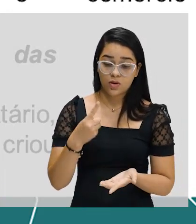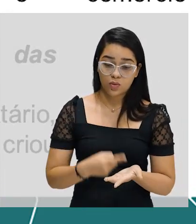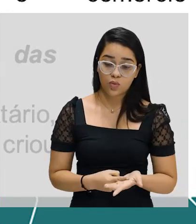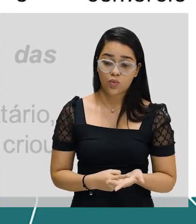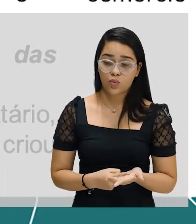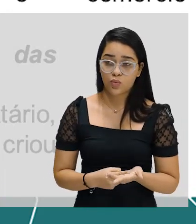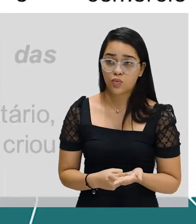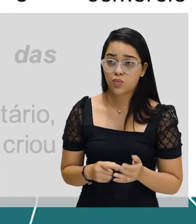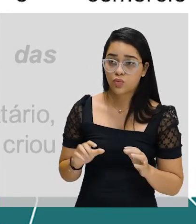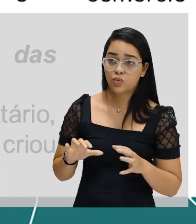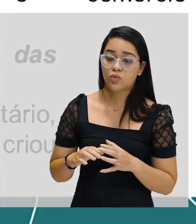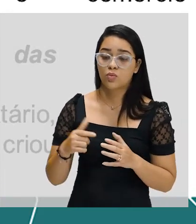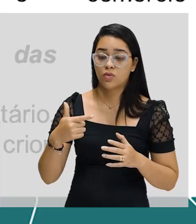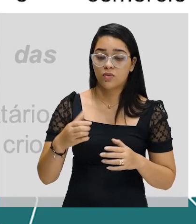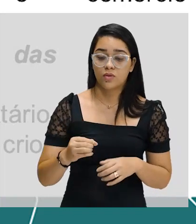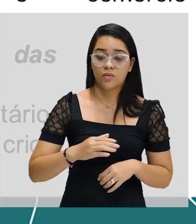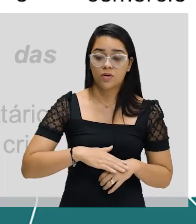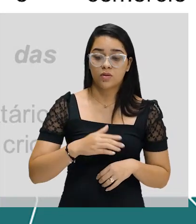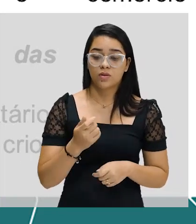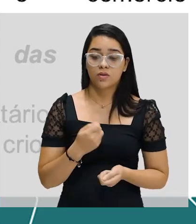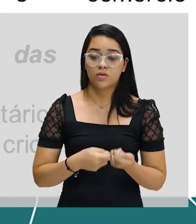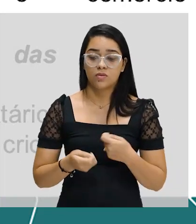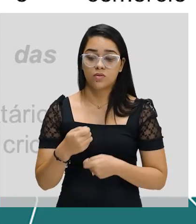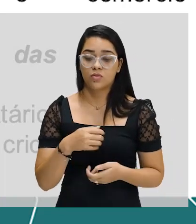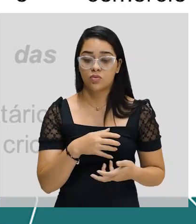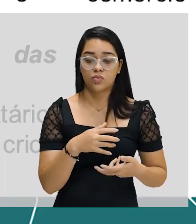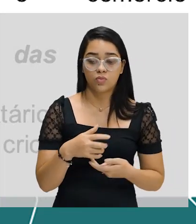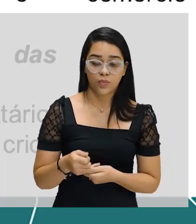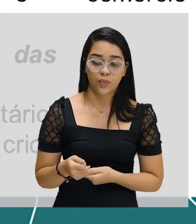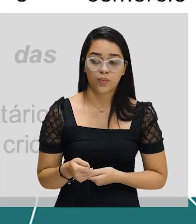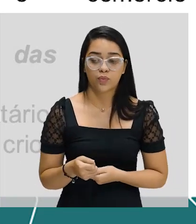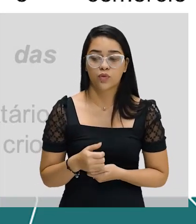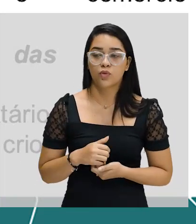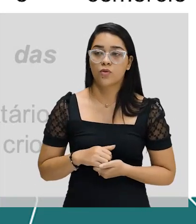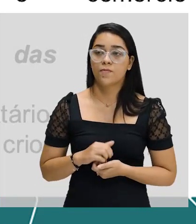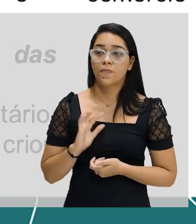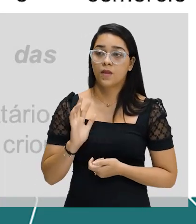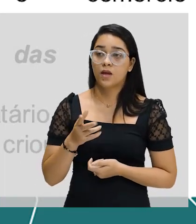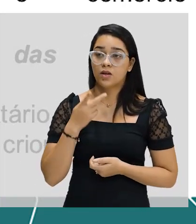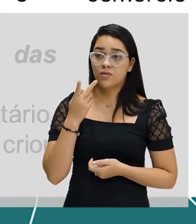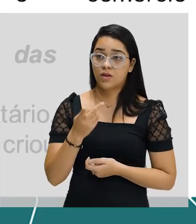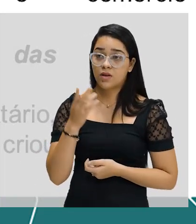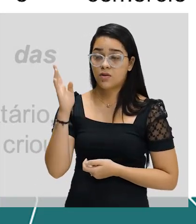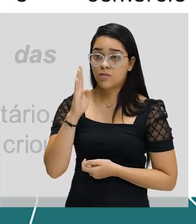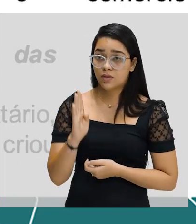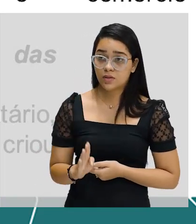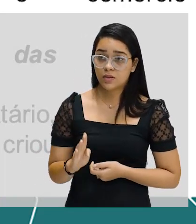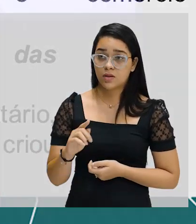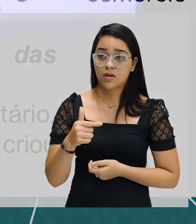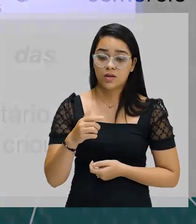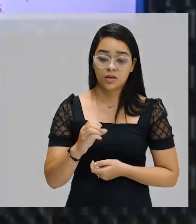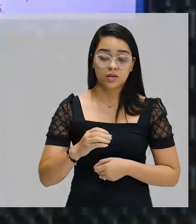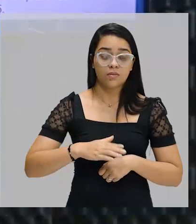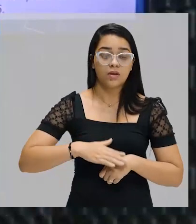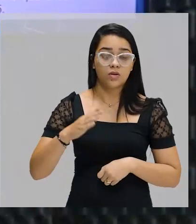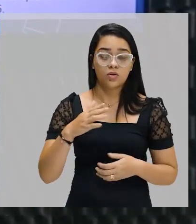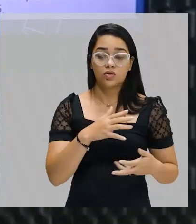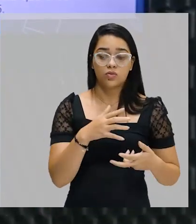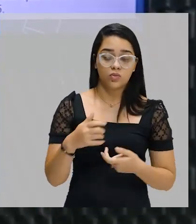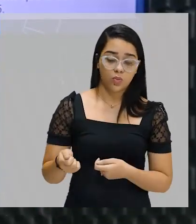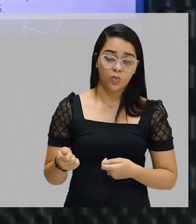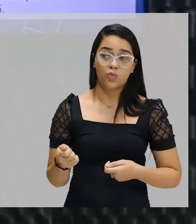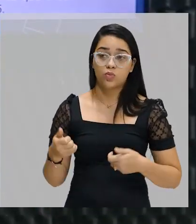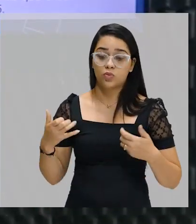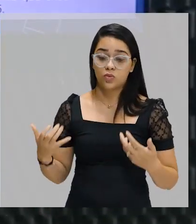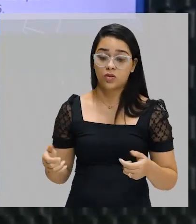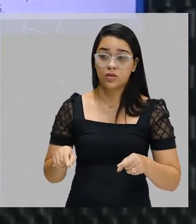tá certo, formado pelas 20 maiores economias do mundo, galera, tá? Como eu te falei, o Brasil está entre as 10 maiores economias